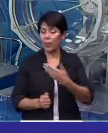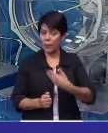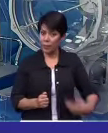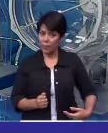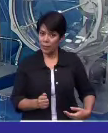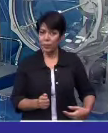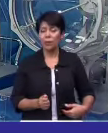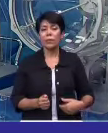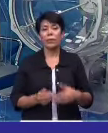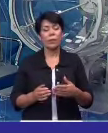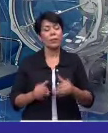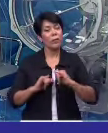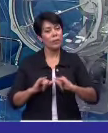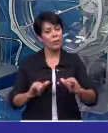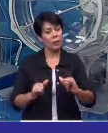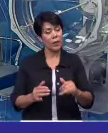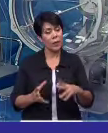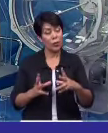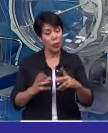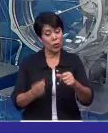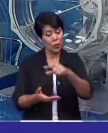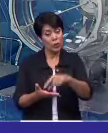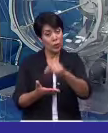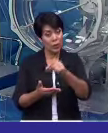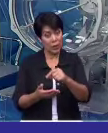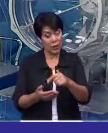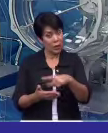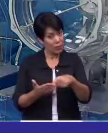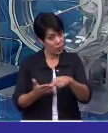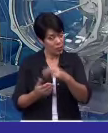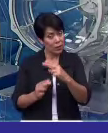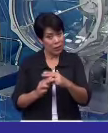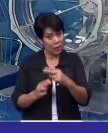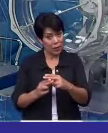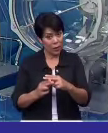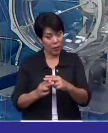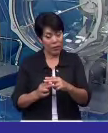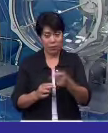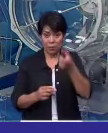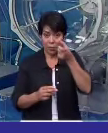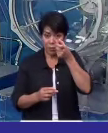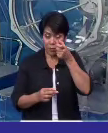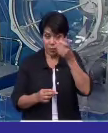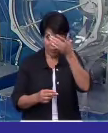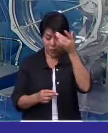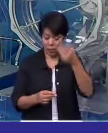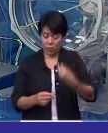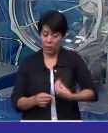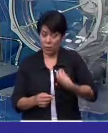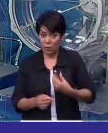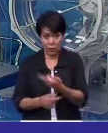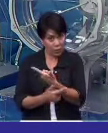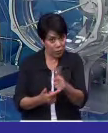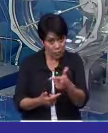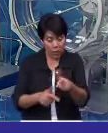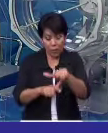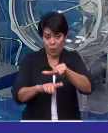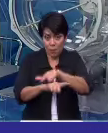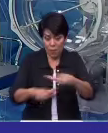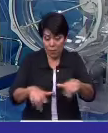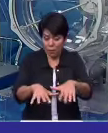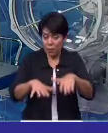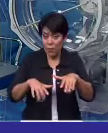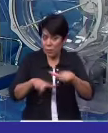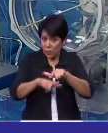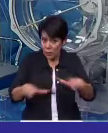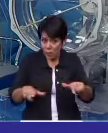Poder Público, comunicamos que os sorteios das loterias estão sendo realizados sem a presença de plateia aqui